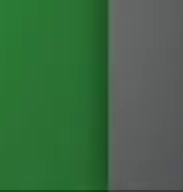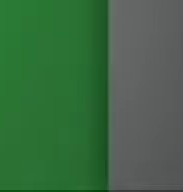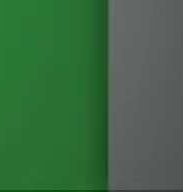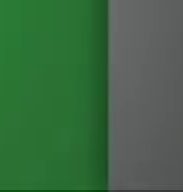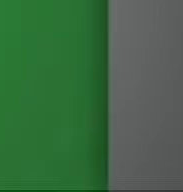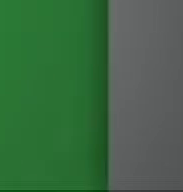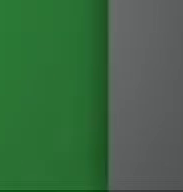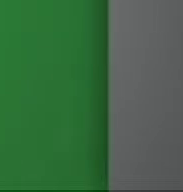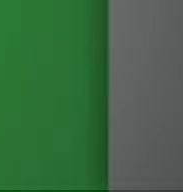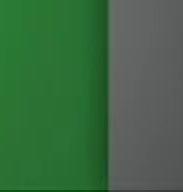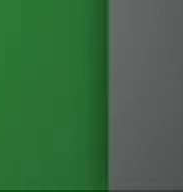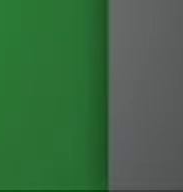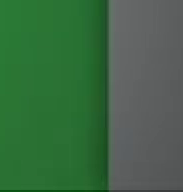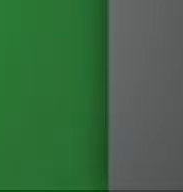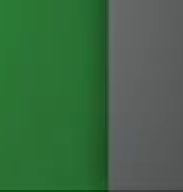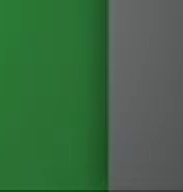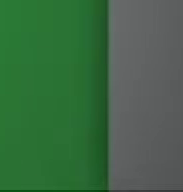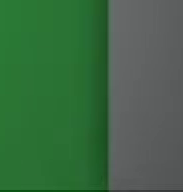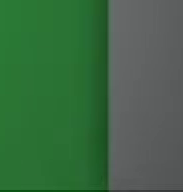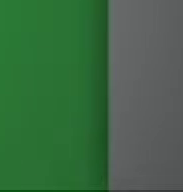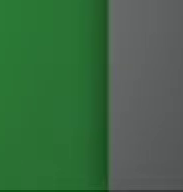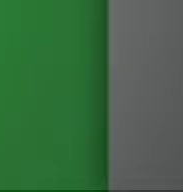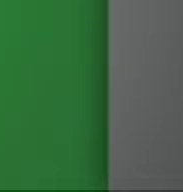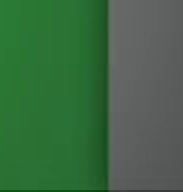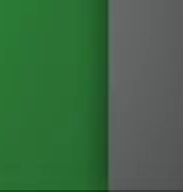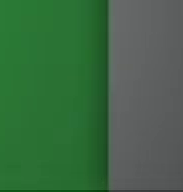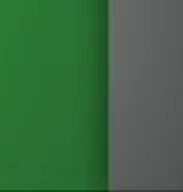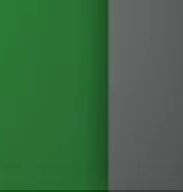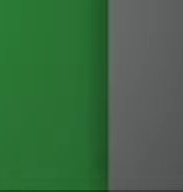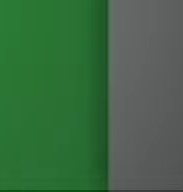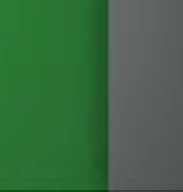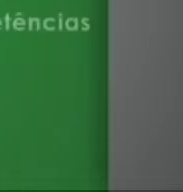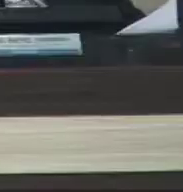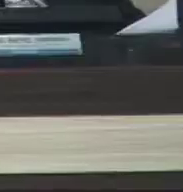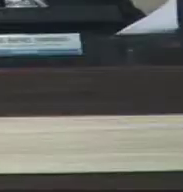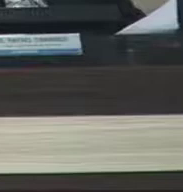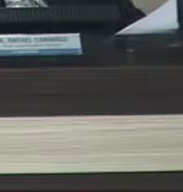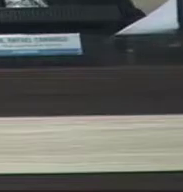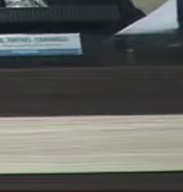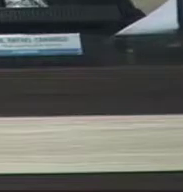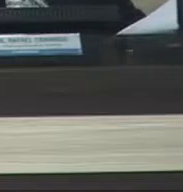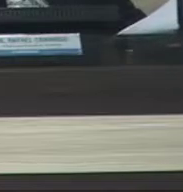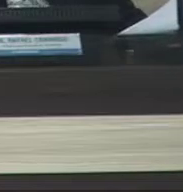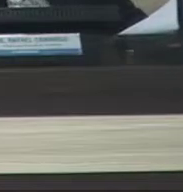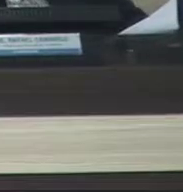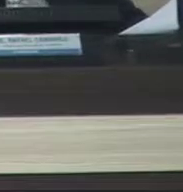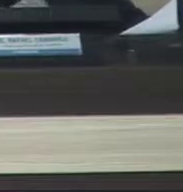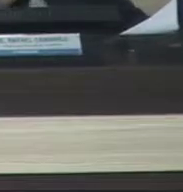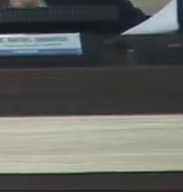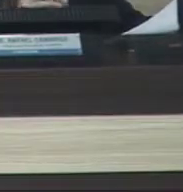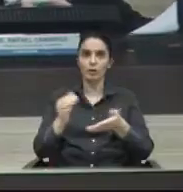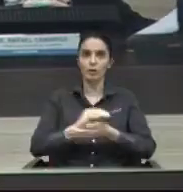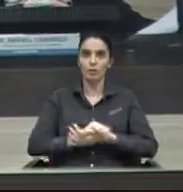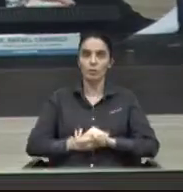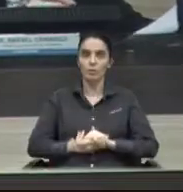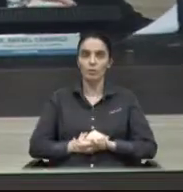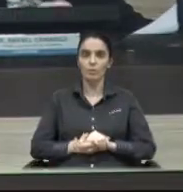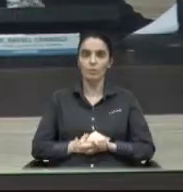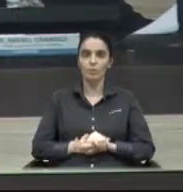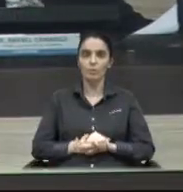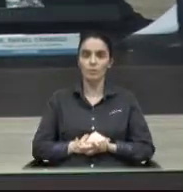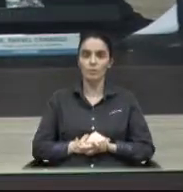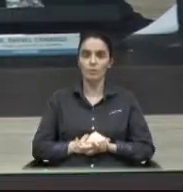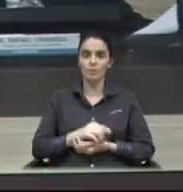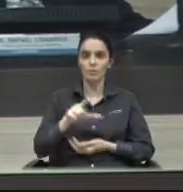Um acordo com os vários níveis de governo para estabelecer competências. Reaberta a sessão. Eu nomeio